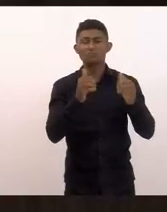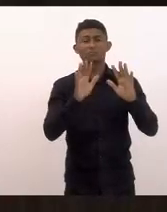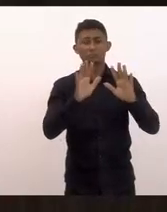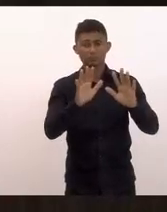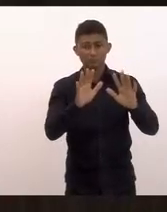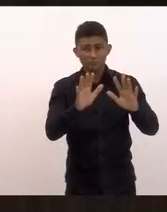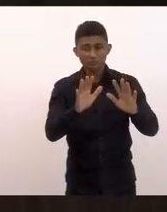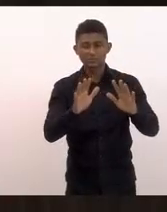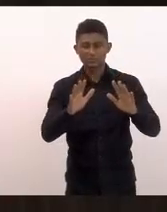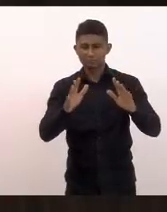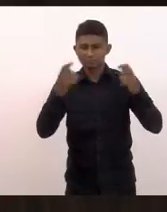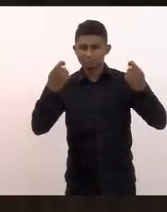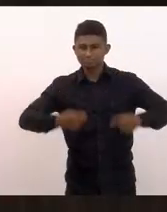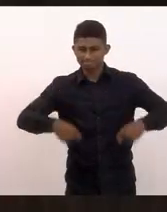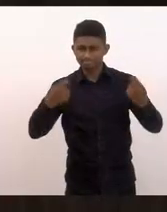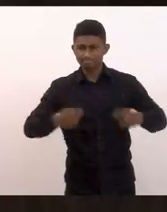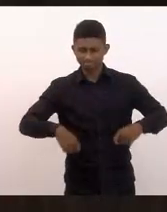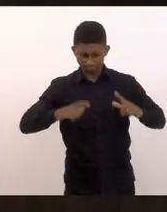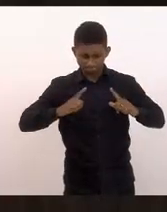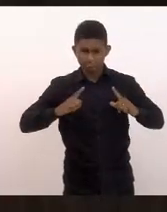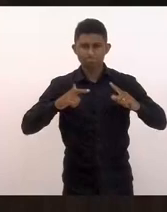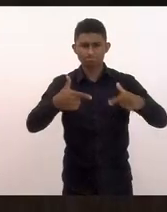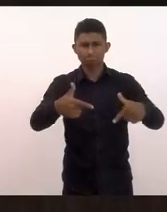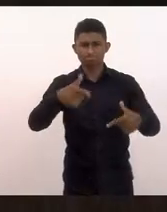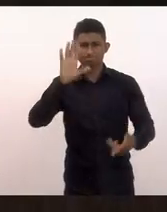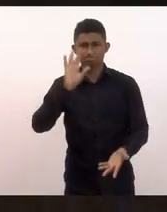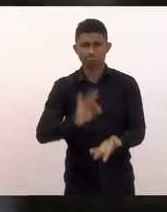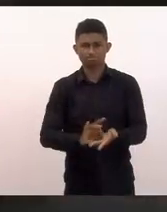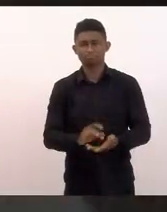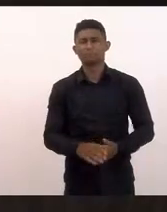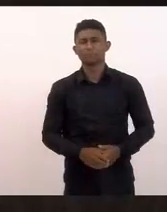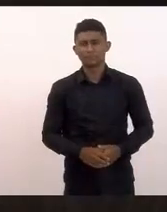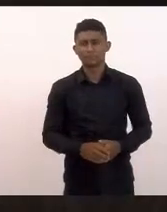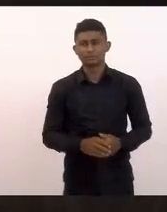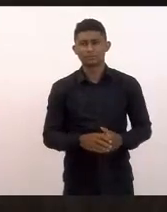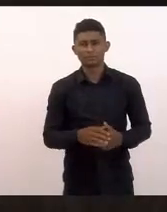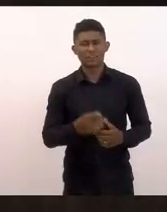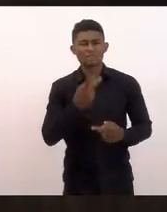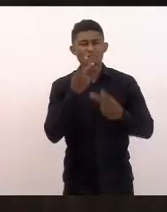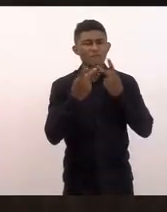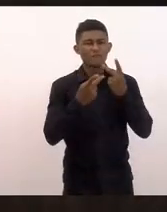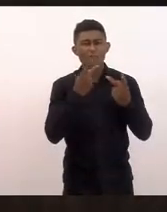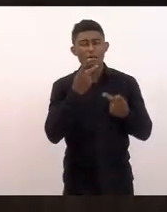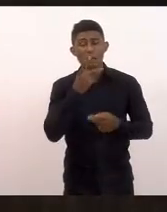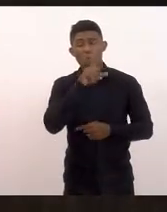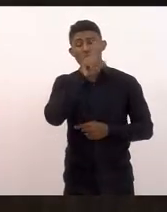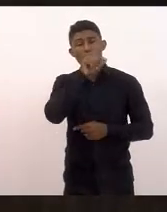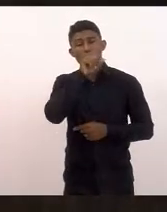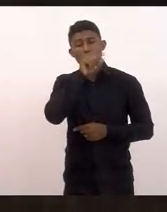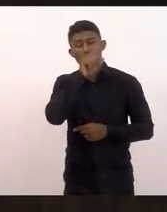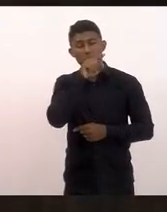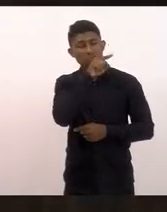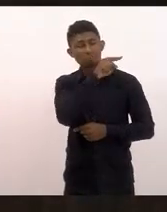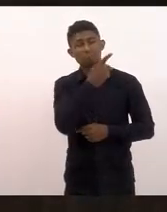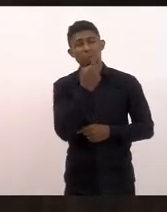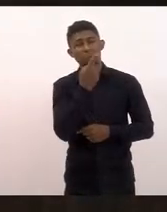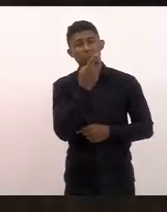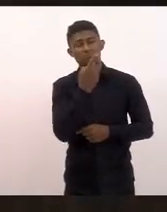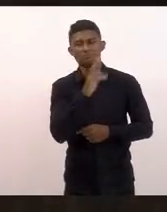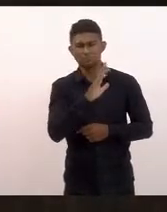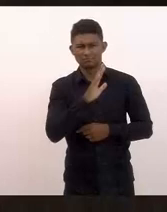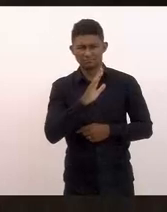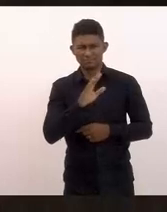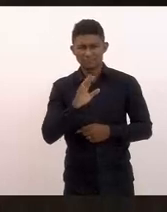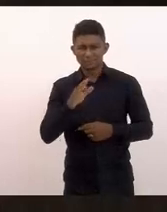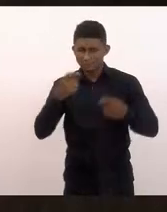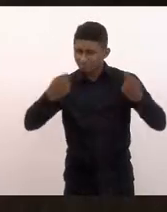E atitude, muito mais. Falar, até papagaio fala. A gente quer ver, na verdade, é no valendo. E